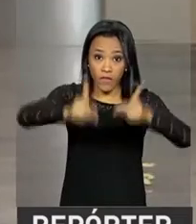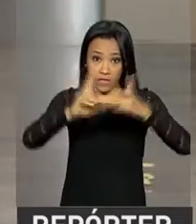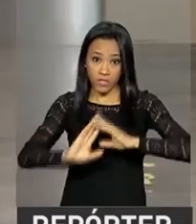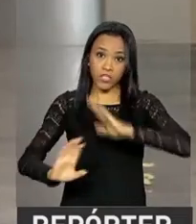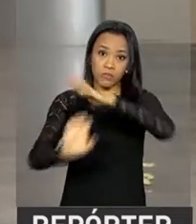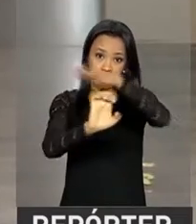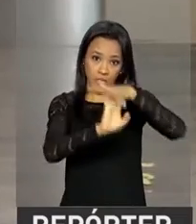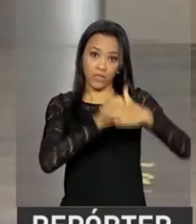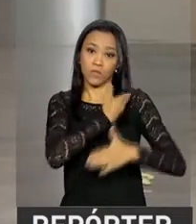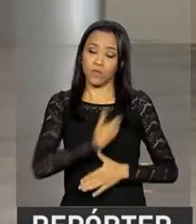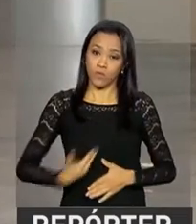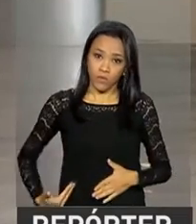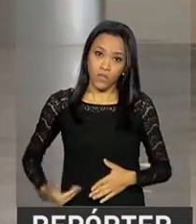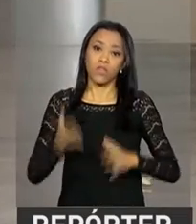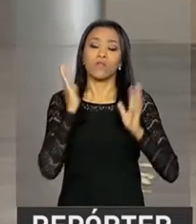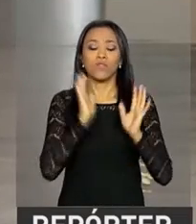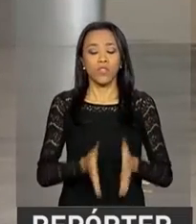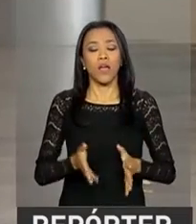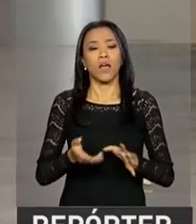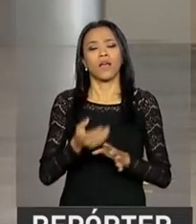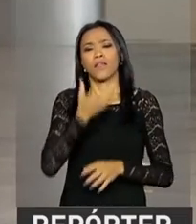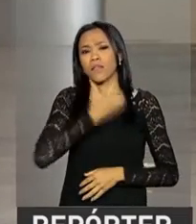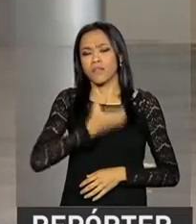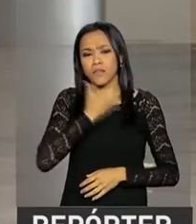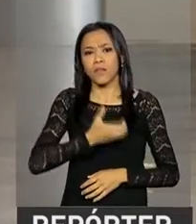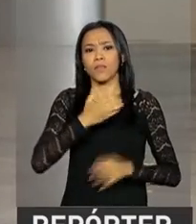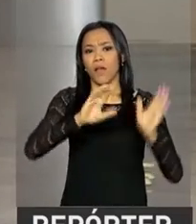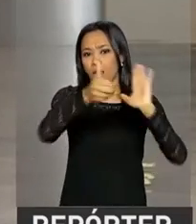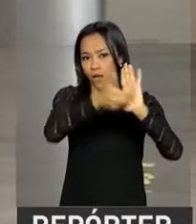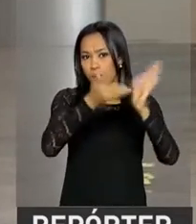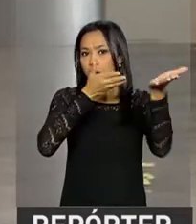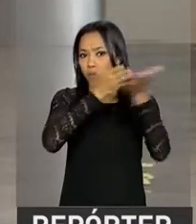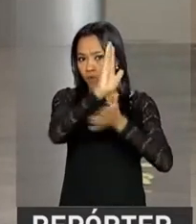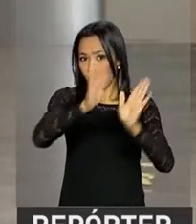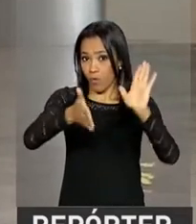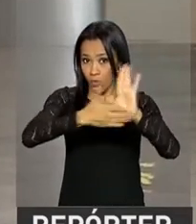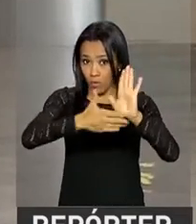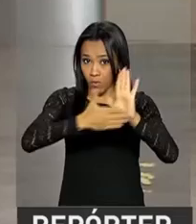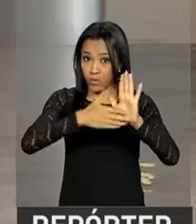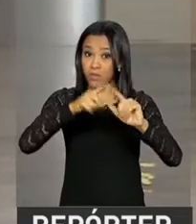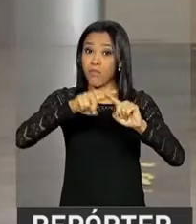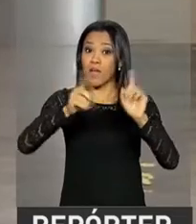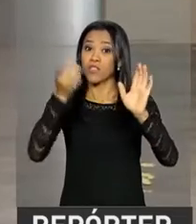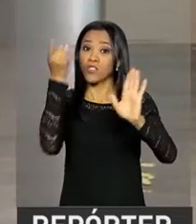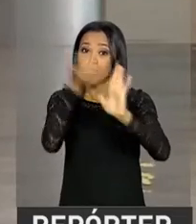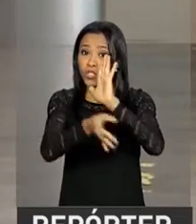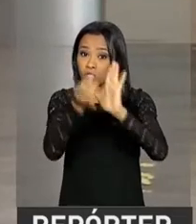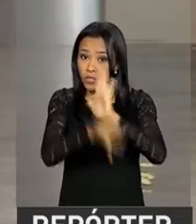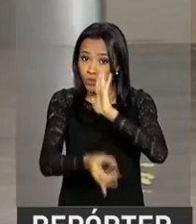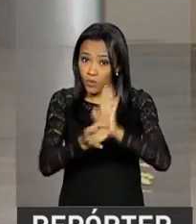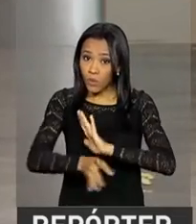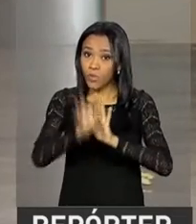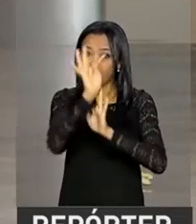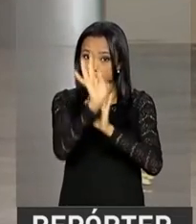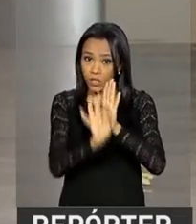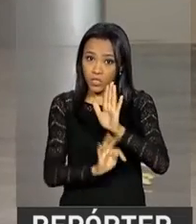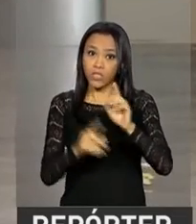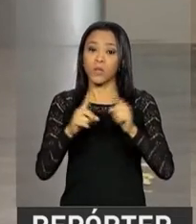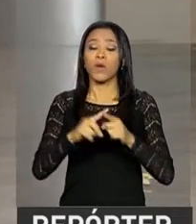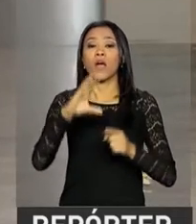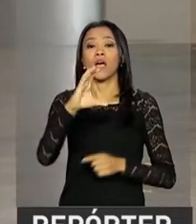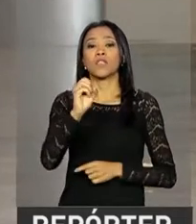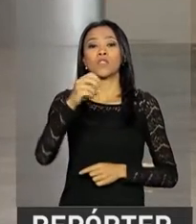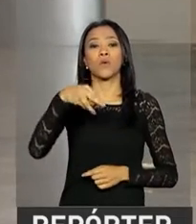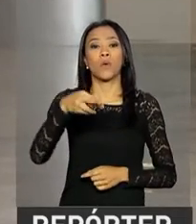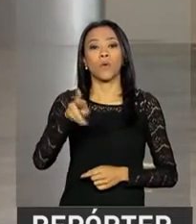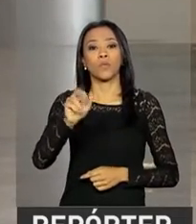ao congresso no ano passado em dezembro a câmara aprovou a proposta mas excluiu do texto a contrapartida e diante disso o governo decidiu